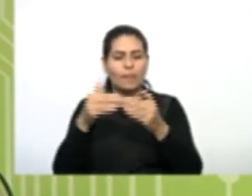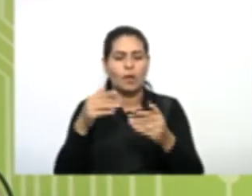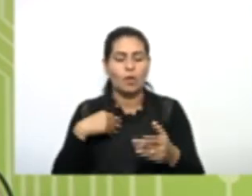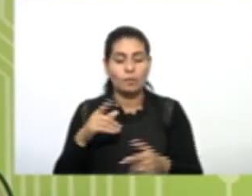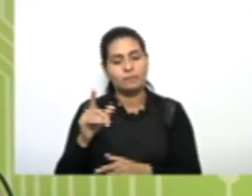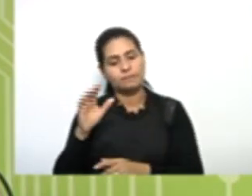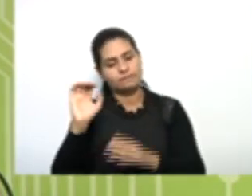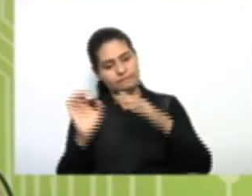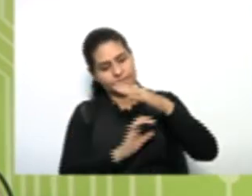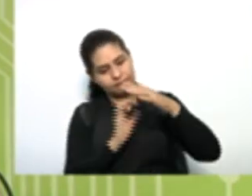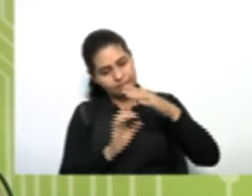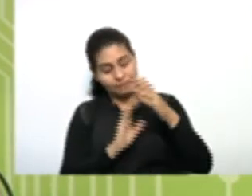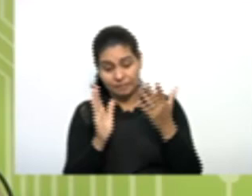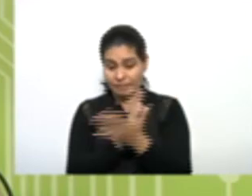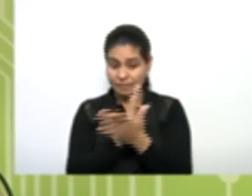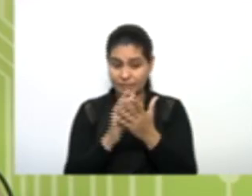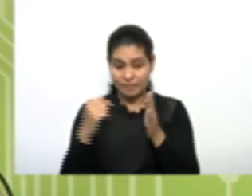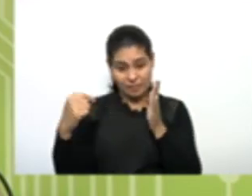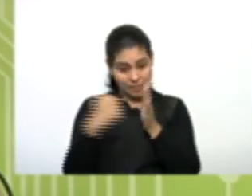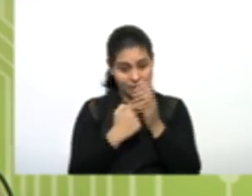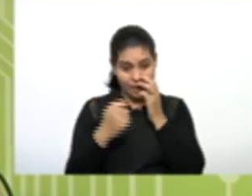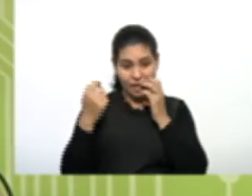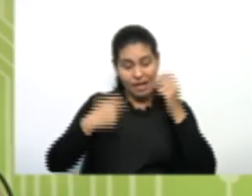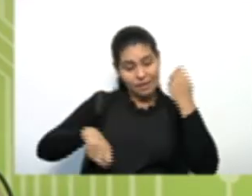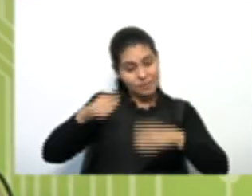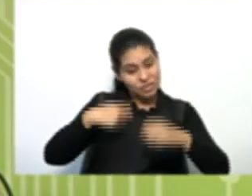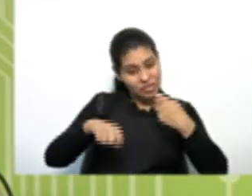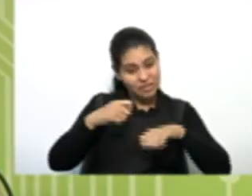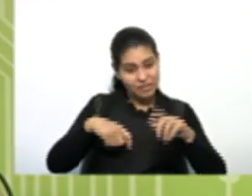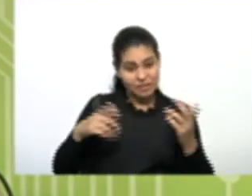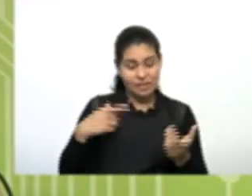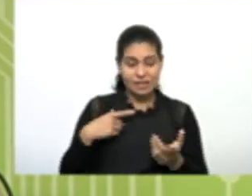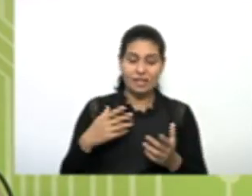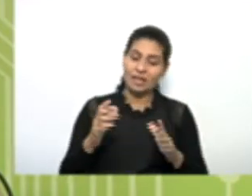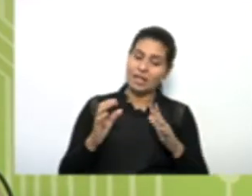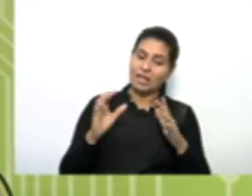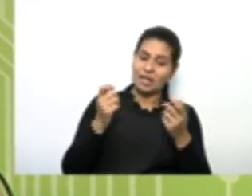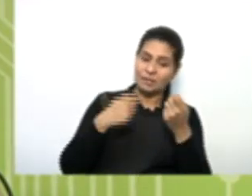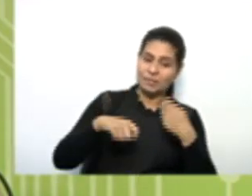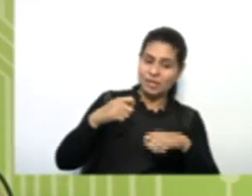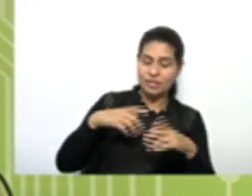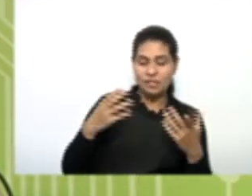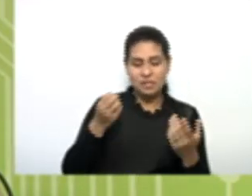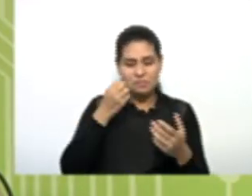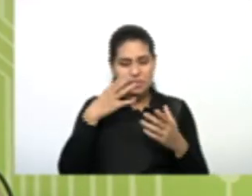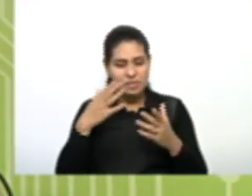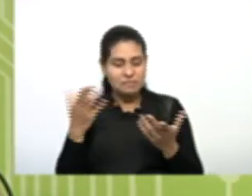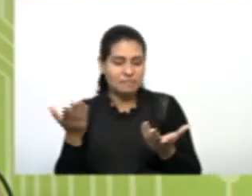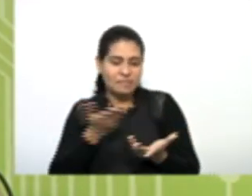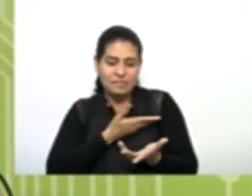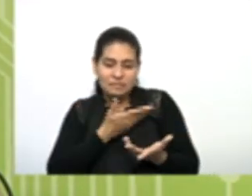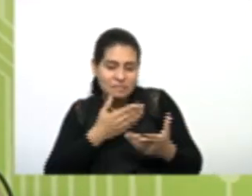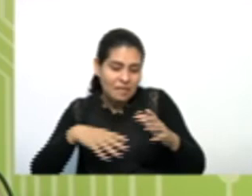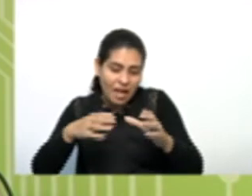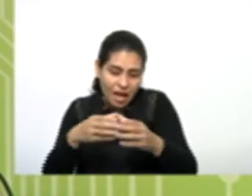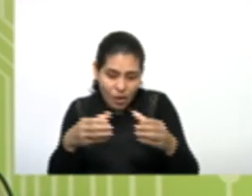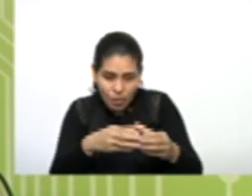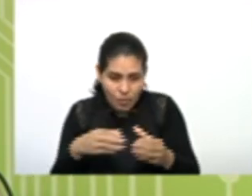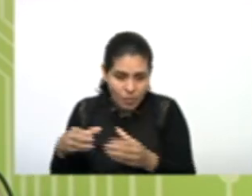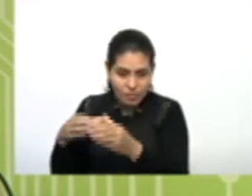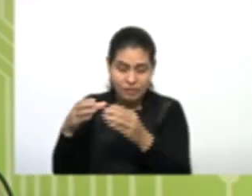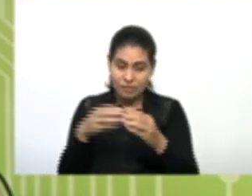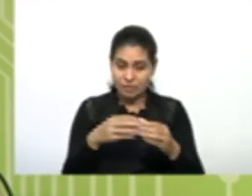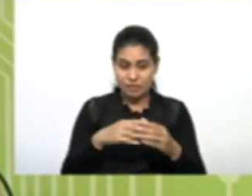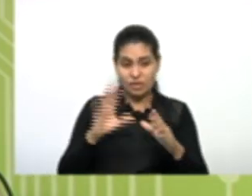empresa. Talvez você perguntar para um administrador, ele vai falar assim, o objetivo da empresa às vezes é servir a comunidade e tal. Os economistas não falam assim, a gente fala assim,